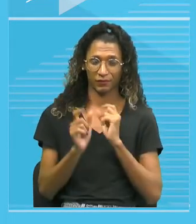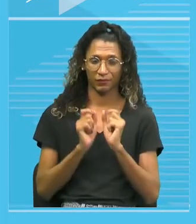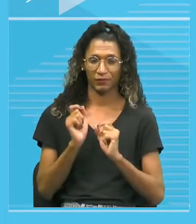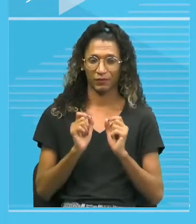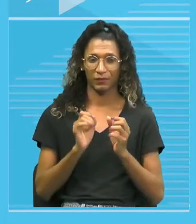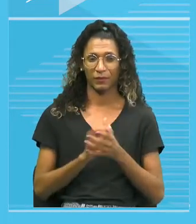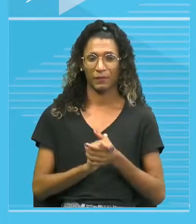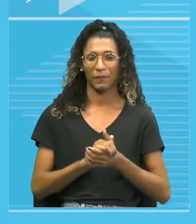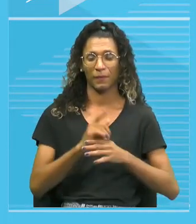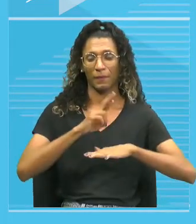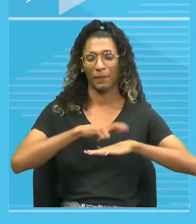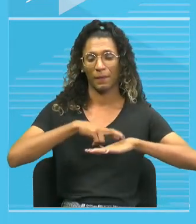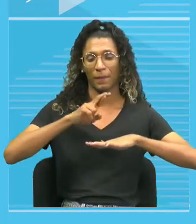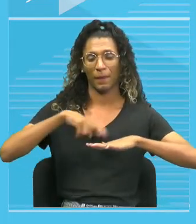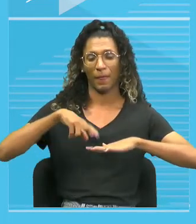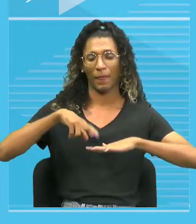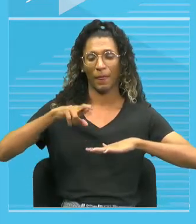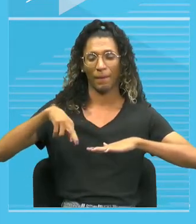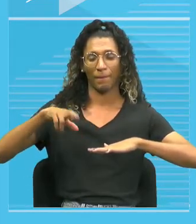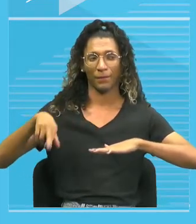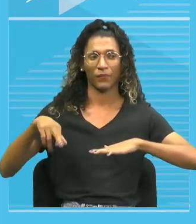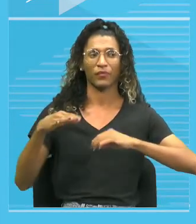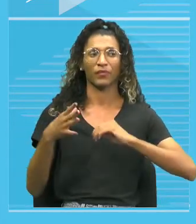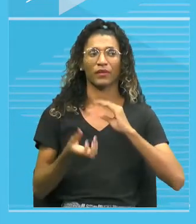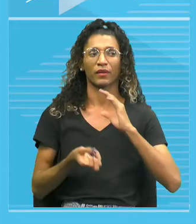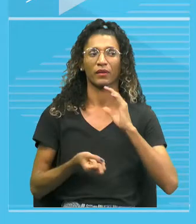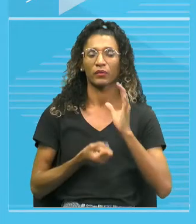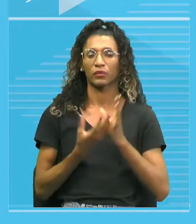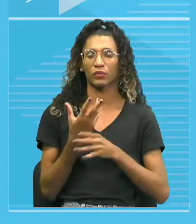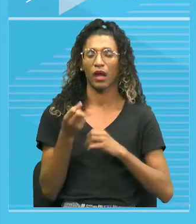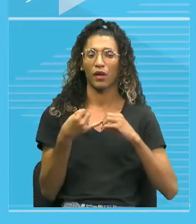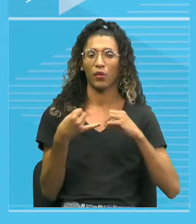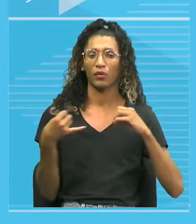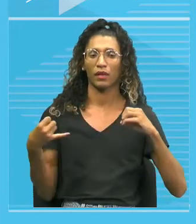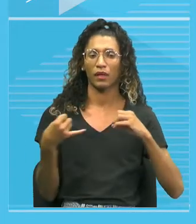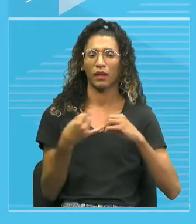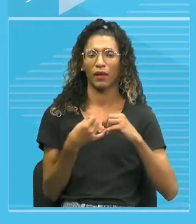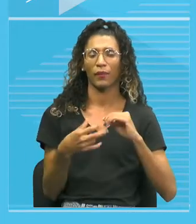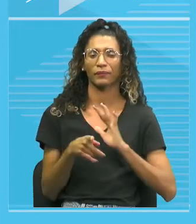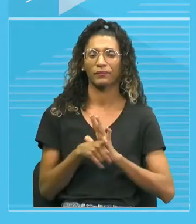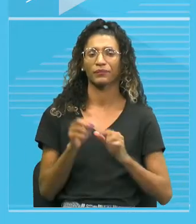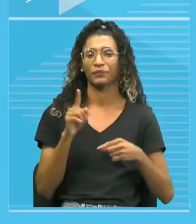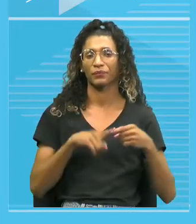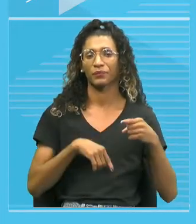A radiação que provoca a ionização do material genético e, por